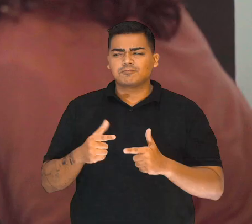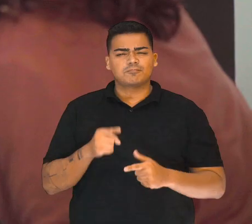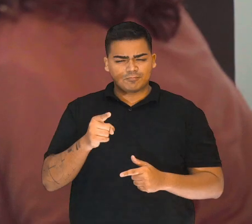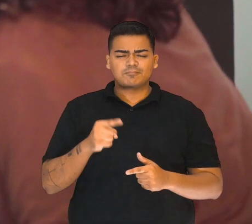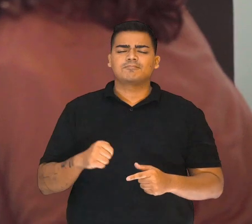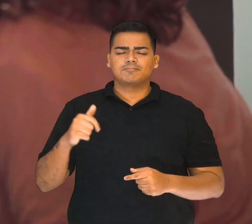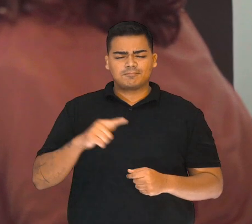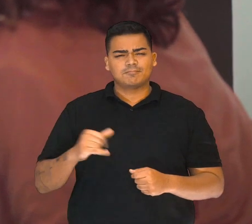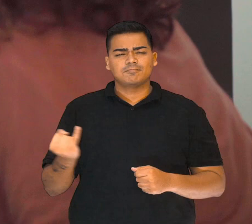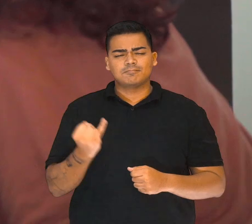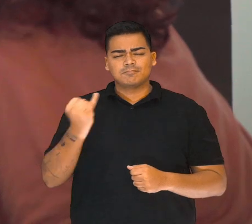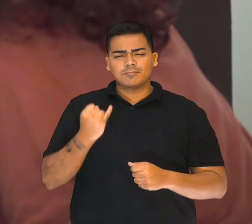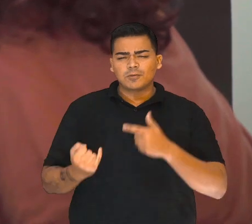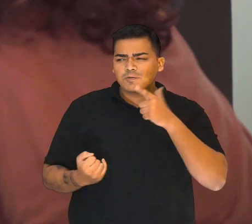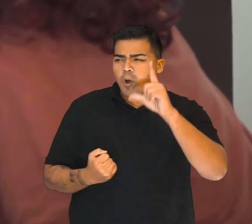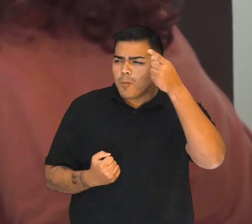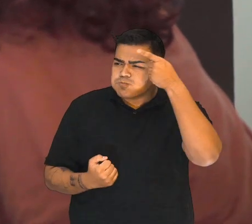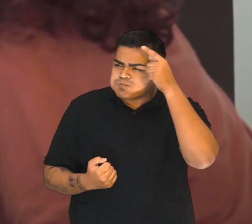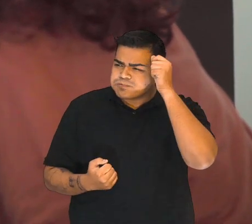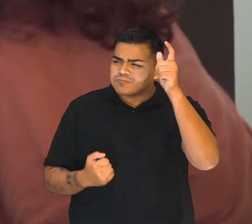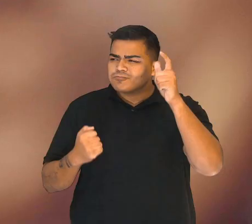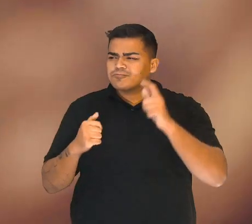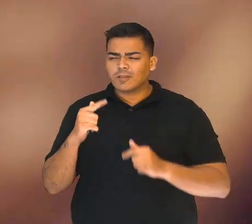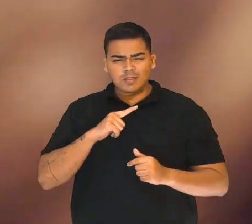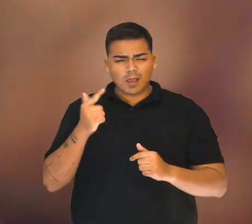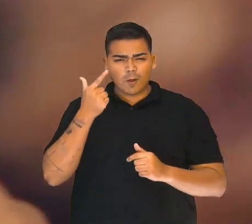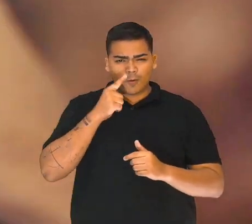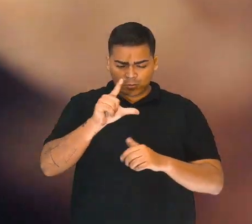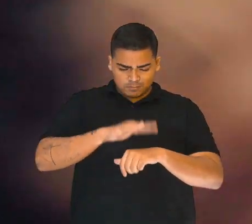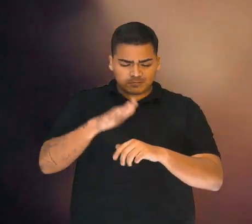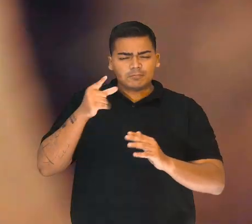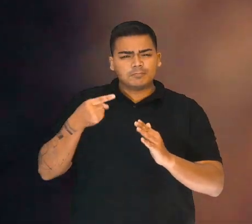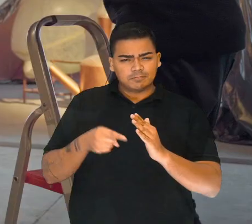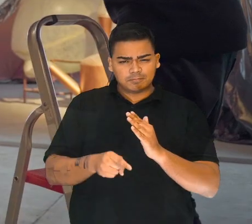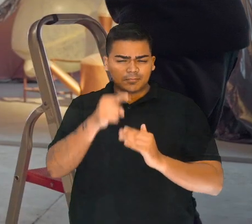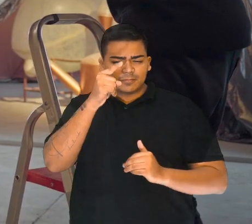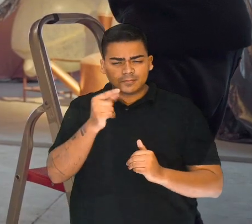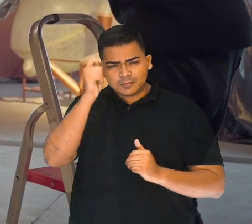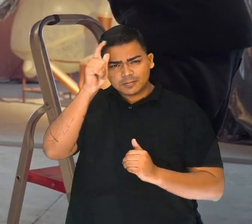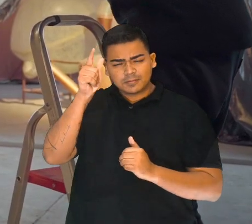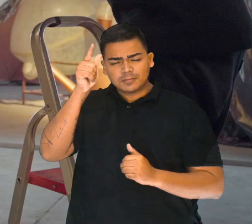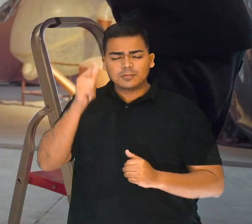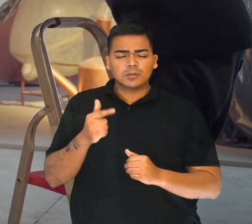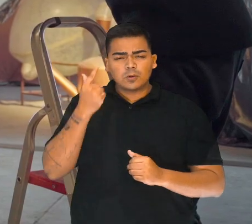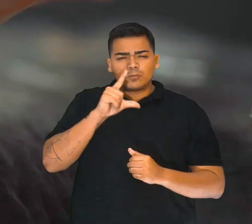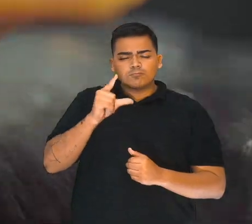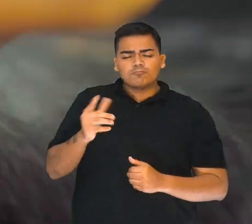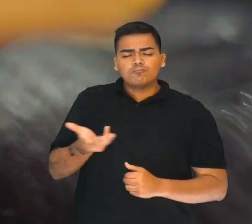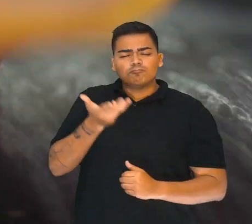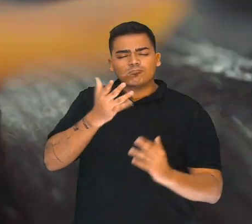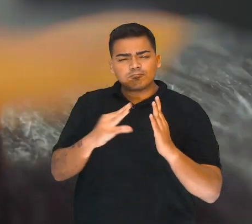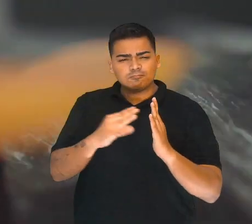um potencial criativo, um potencial de expansão, um potencial de ir além naquilo que é a tua missão de inovação, indo